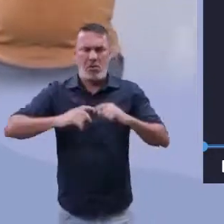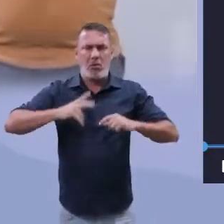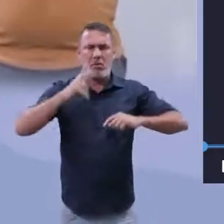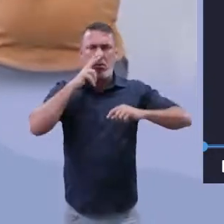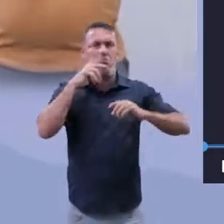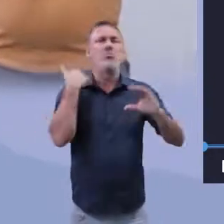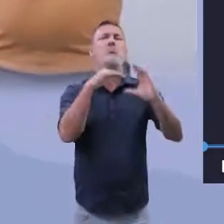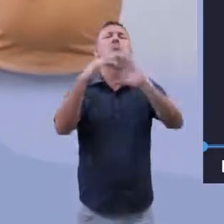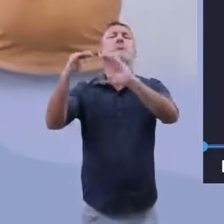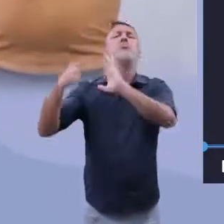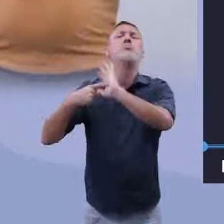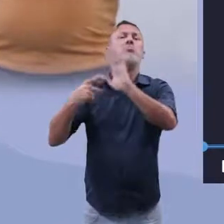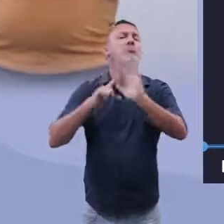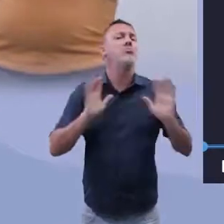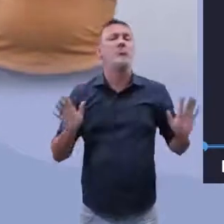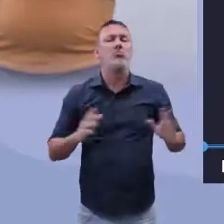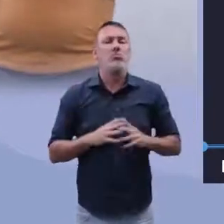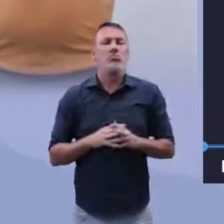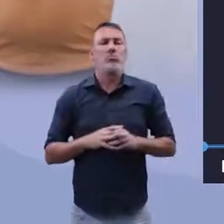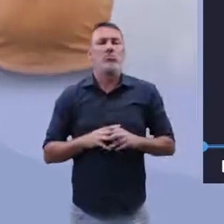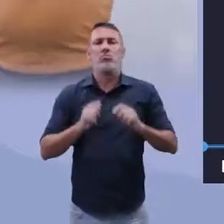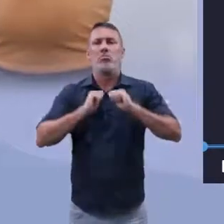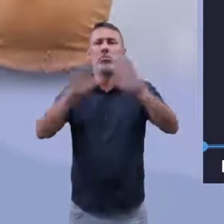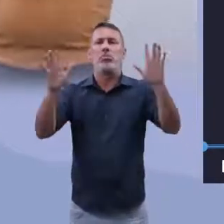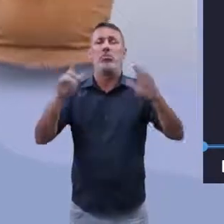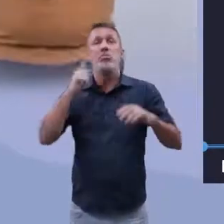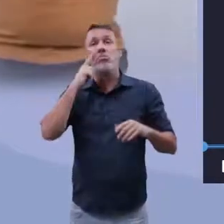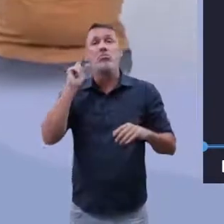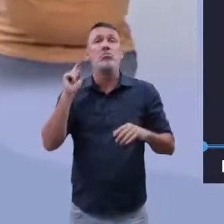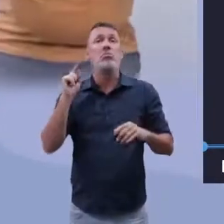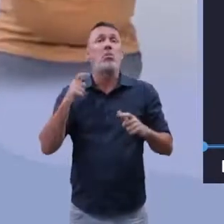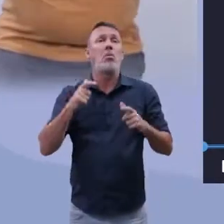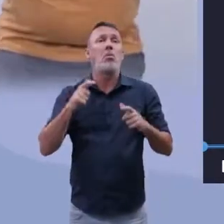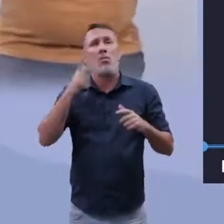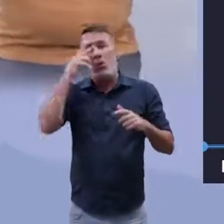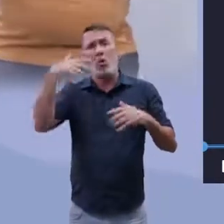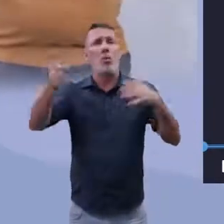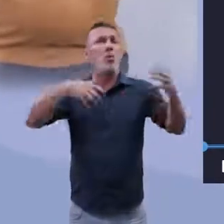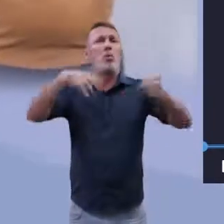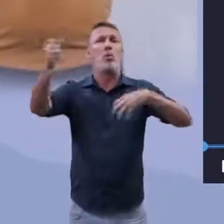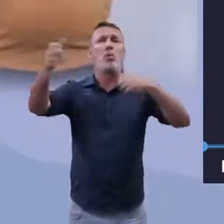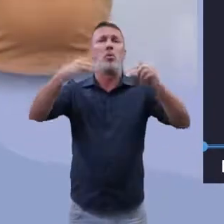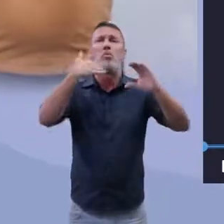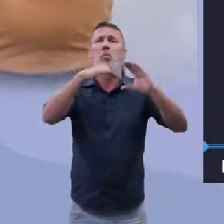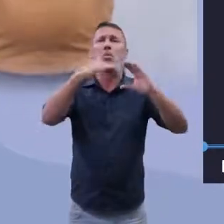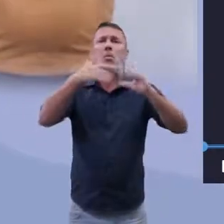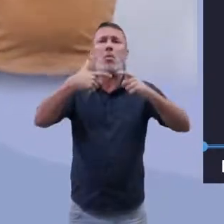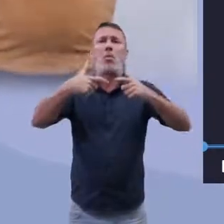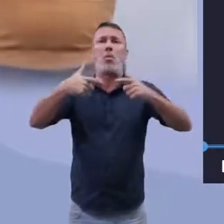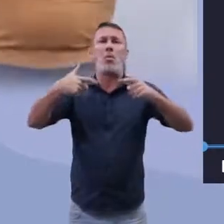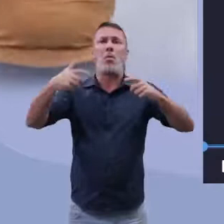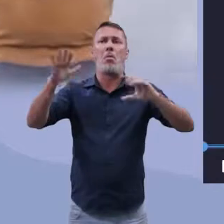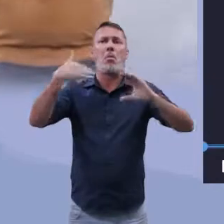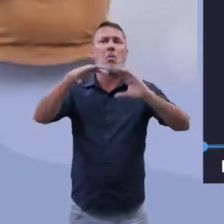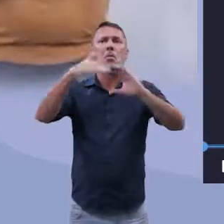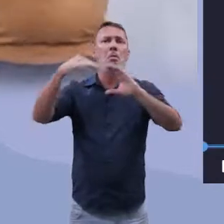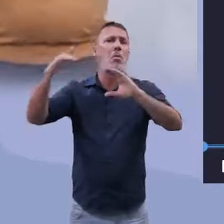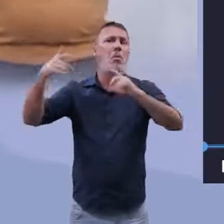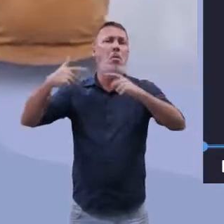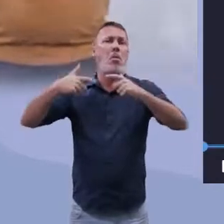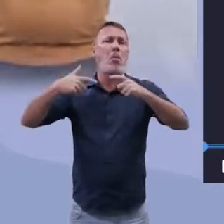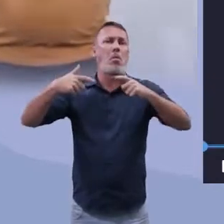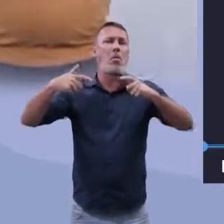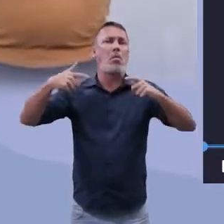mesmo um texto técnico, e apresentar. Joguei para o meu tio, para ti e vai embora. E aquilo ali vai, né,